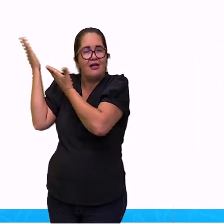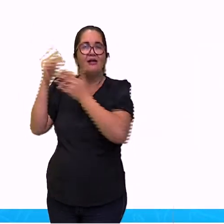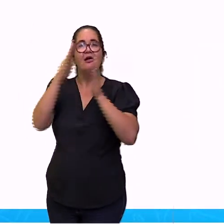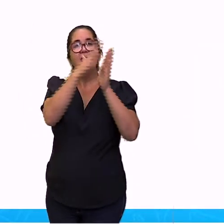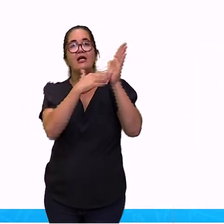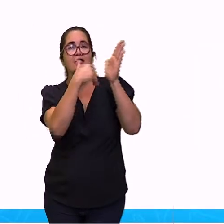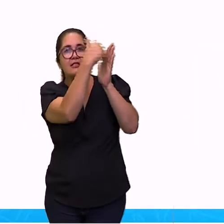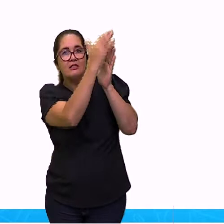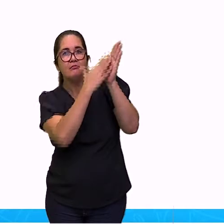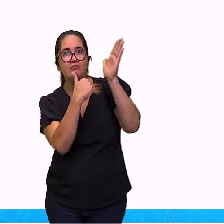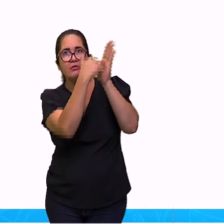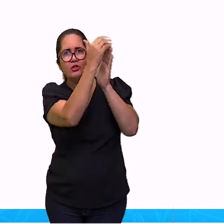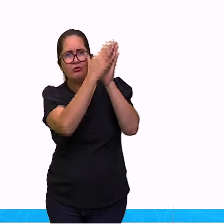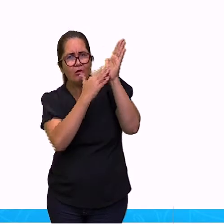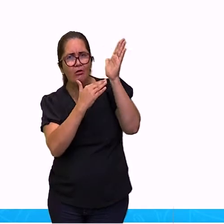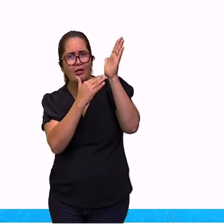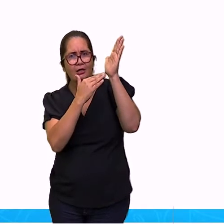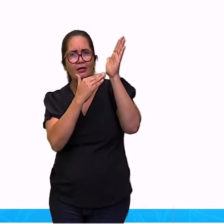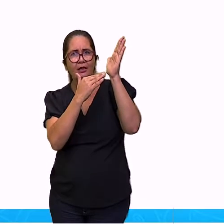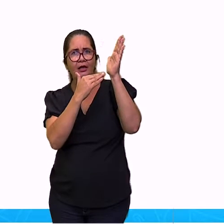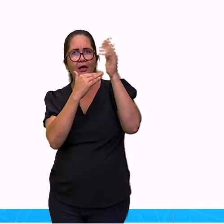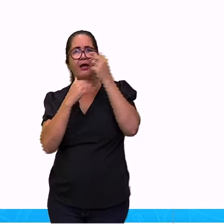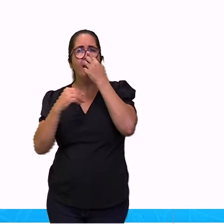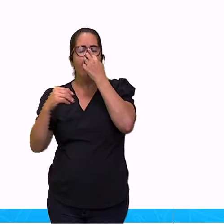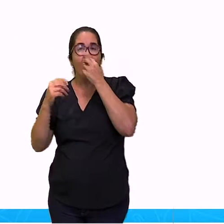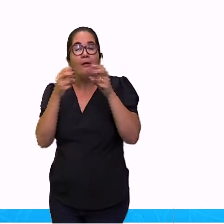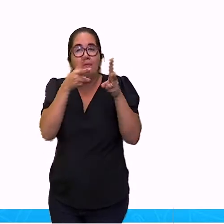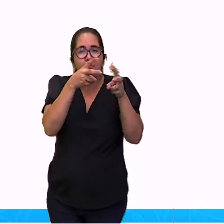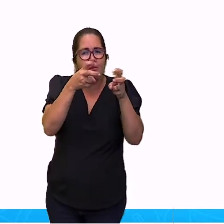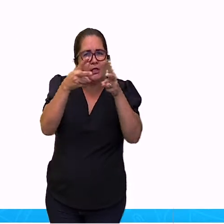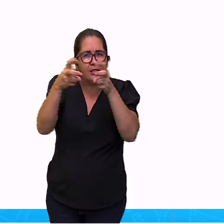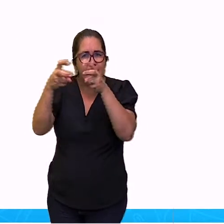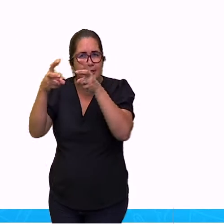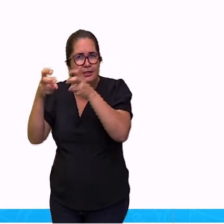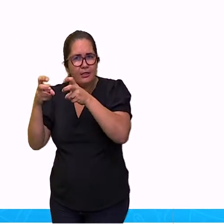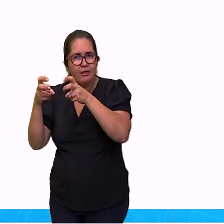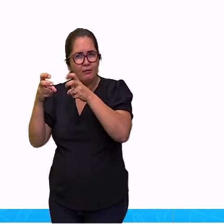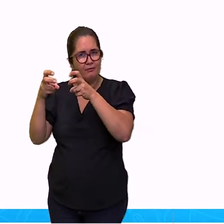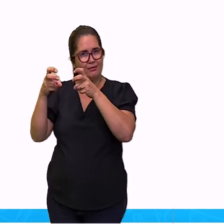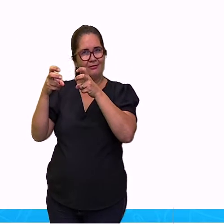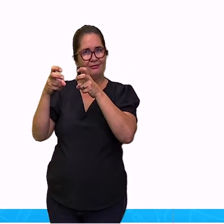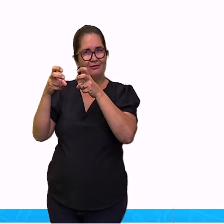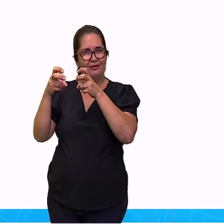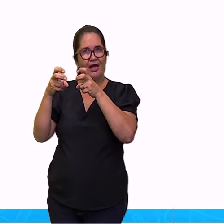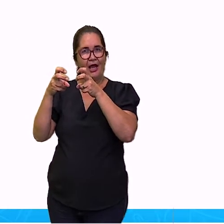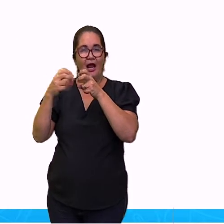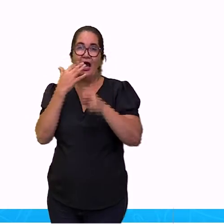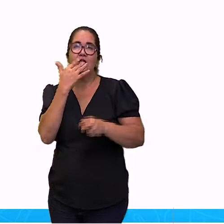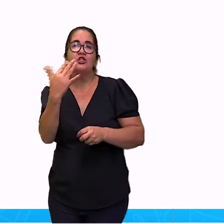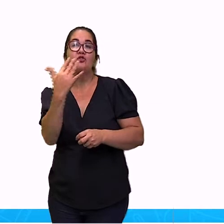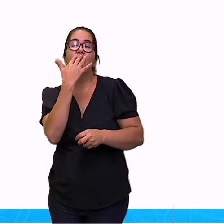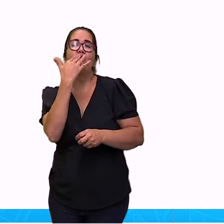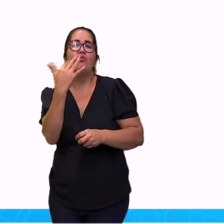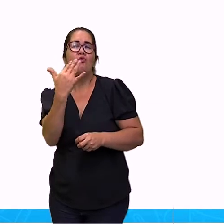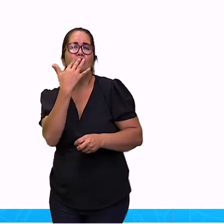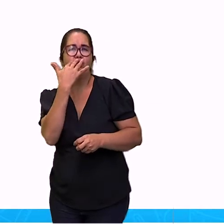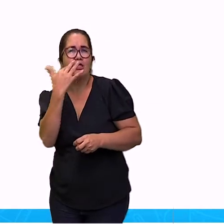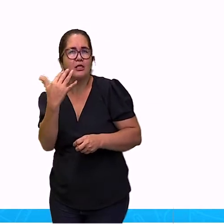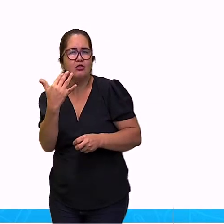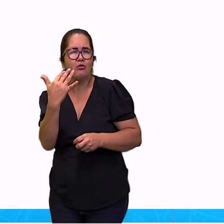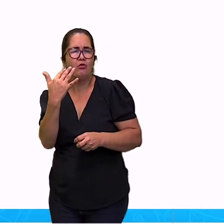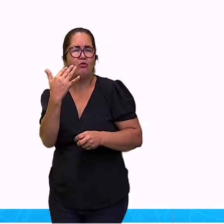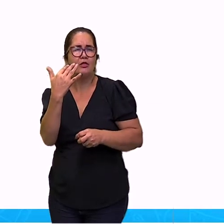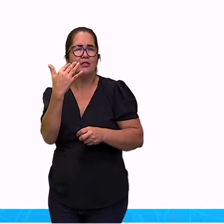é usada com recursos naturais, né? Eles já usaram aqui o urucum também, em pedras, né? Foram deixadas em